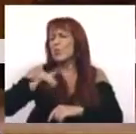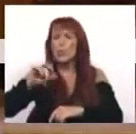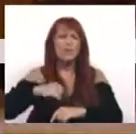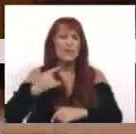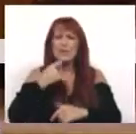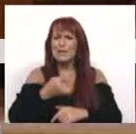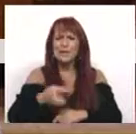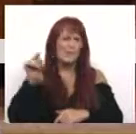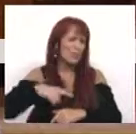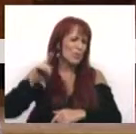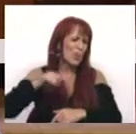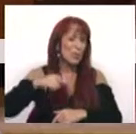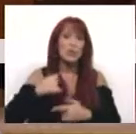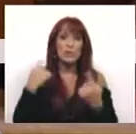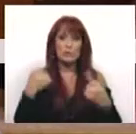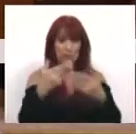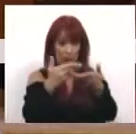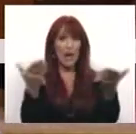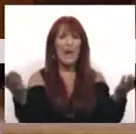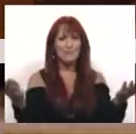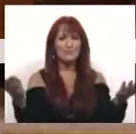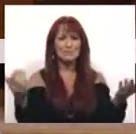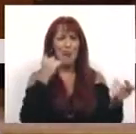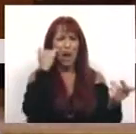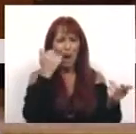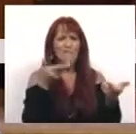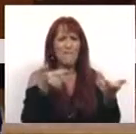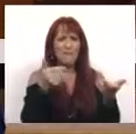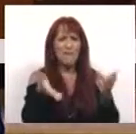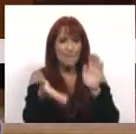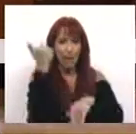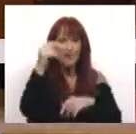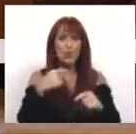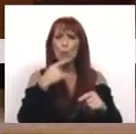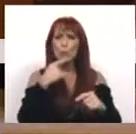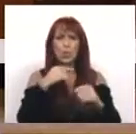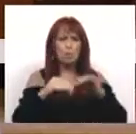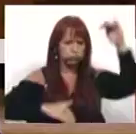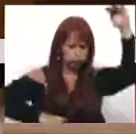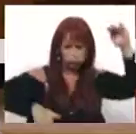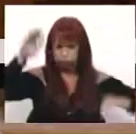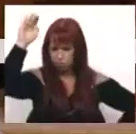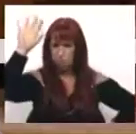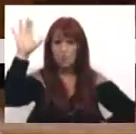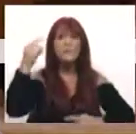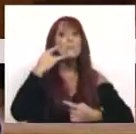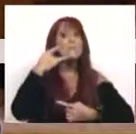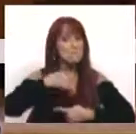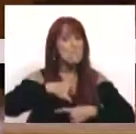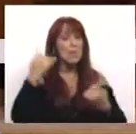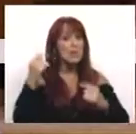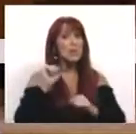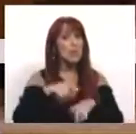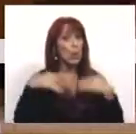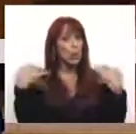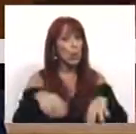Verdes aqui têm reafirmado, está aí, agravar-se-á, os extremos climáticos mostrarão de facto a